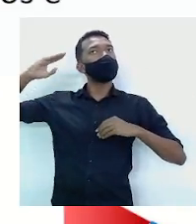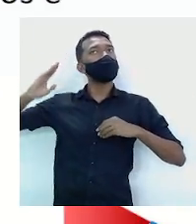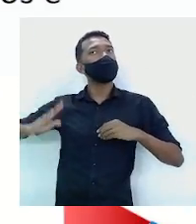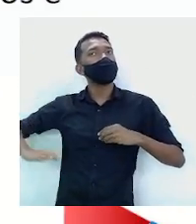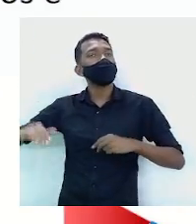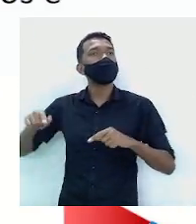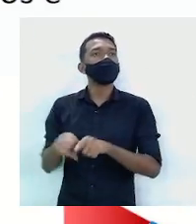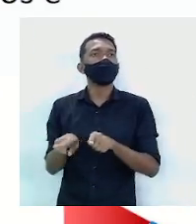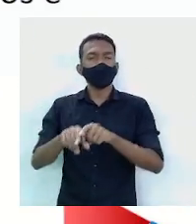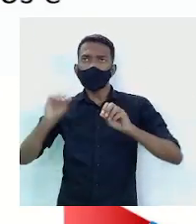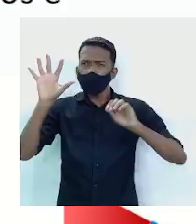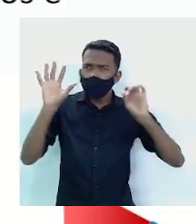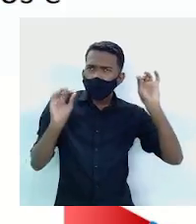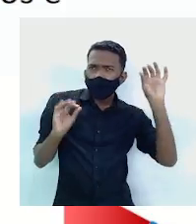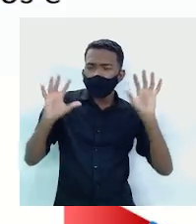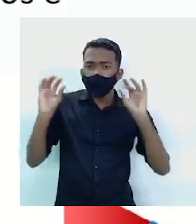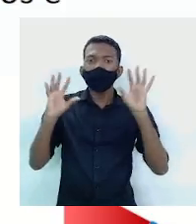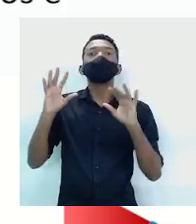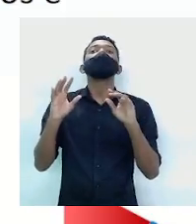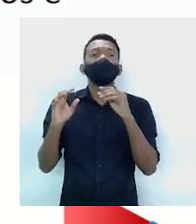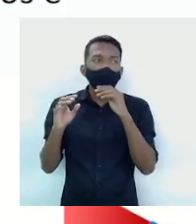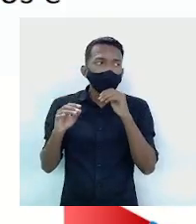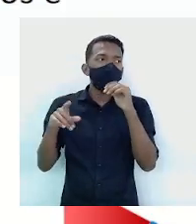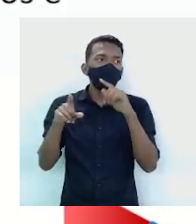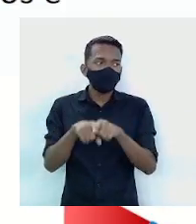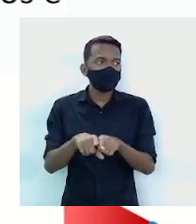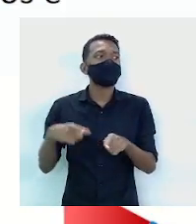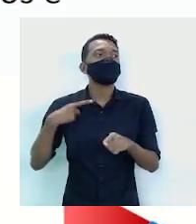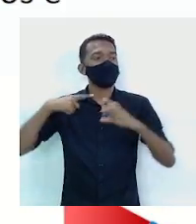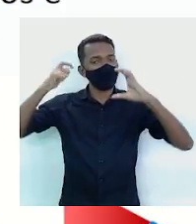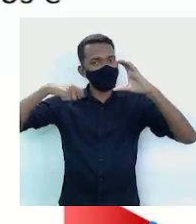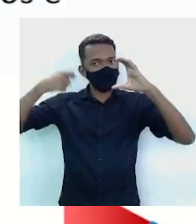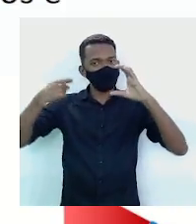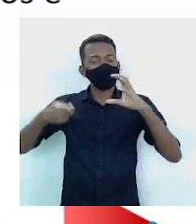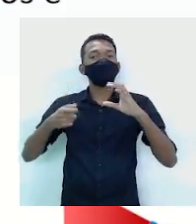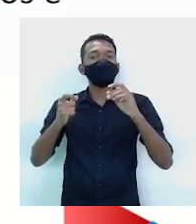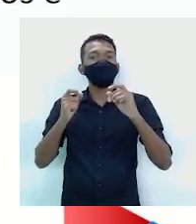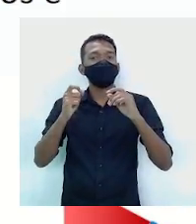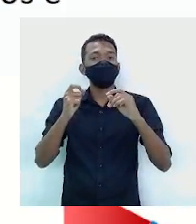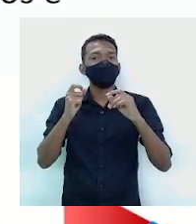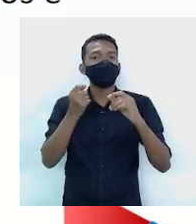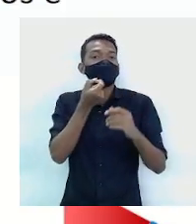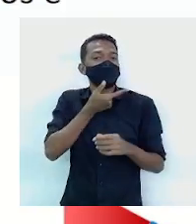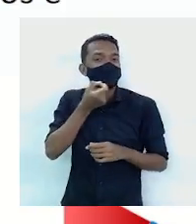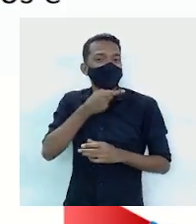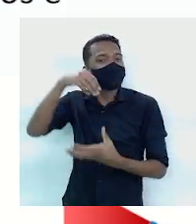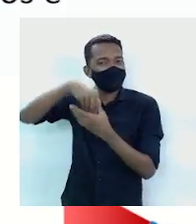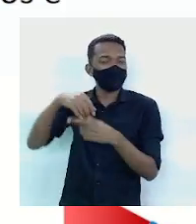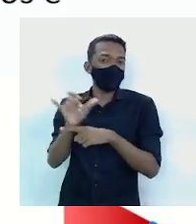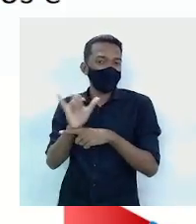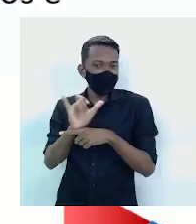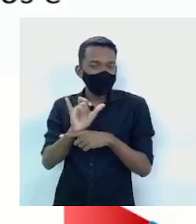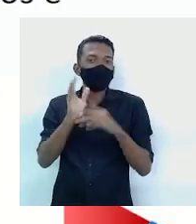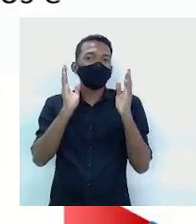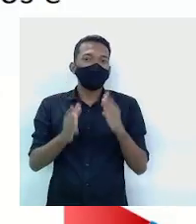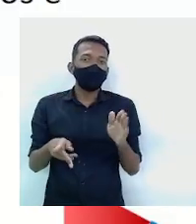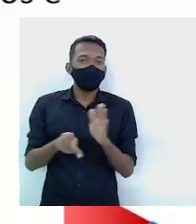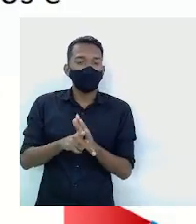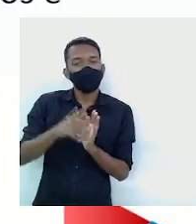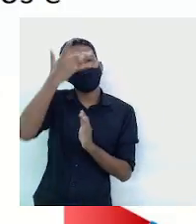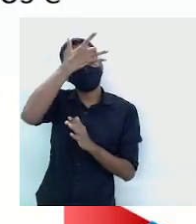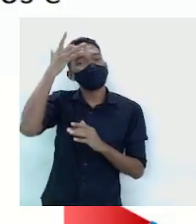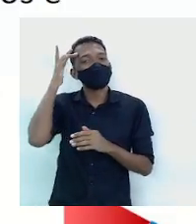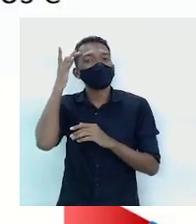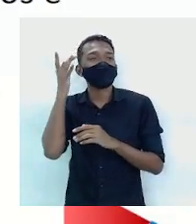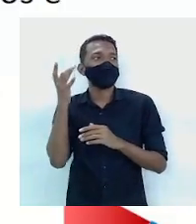vocês podem perceber que há alguns vídeos, né, vídeos divertidos do YouTube, de gamers